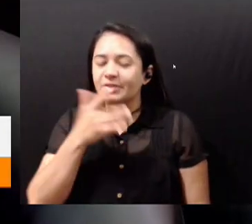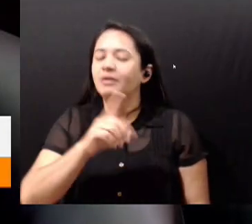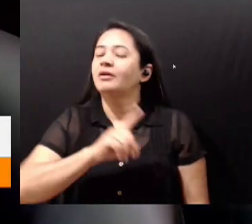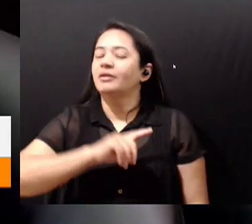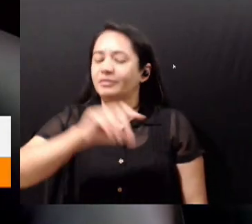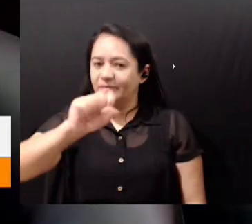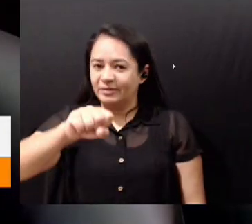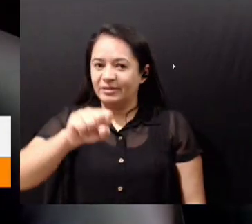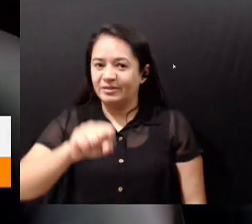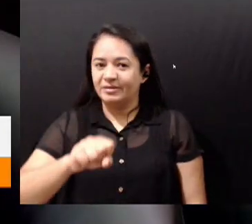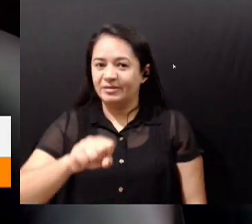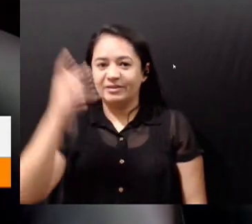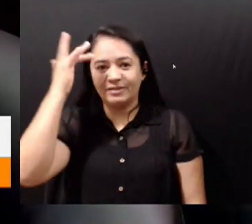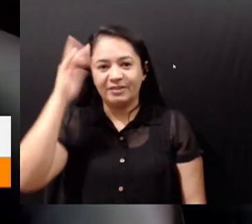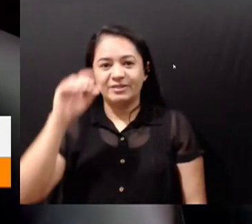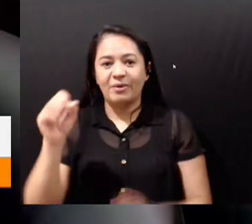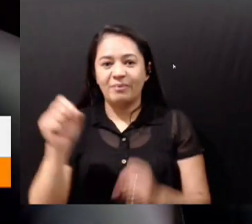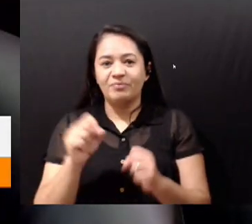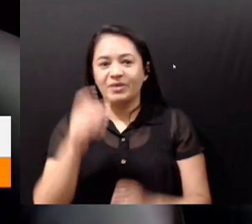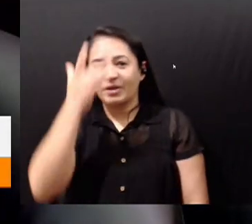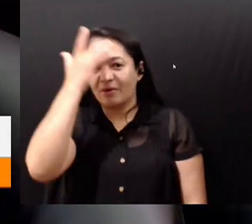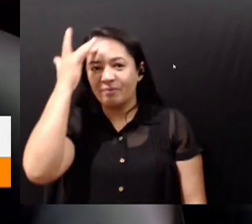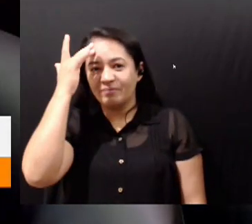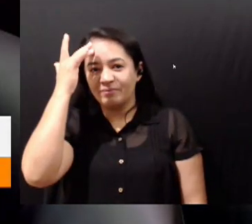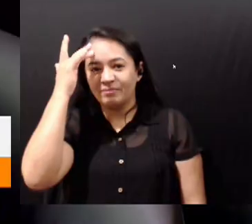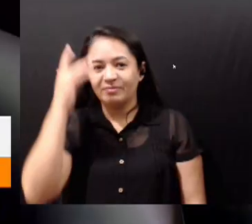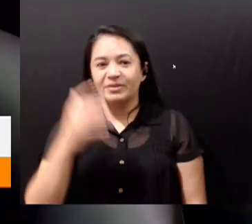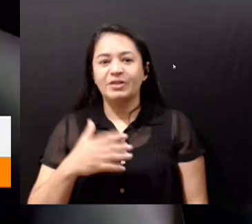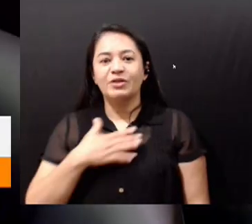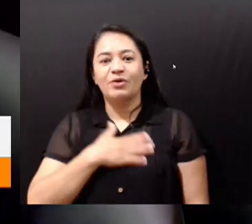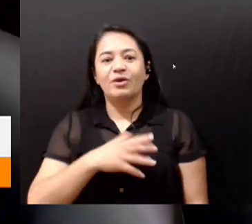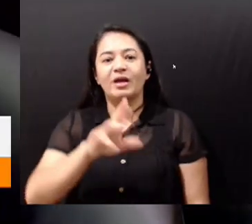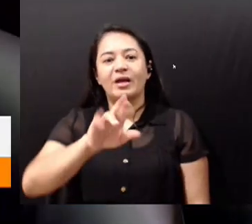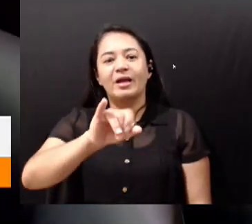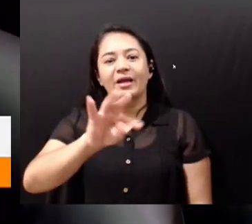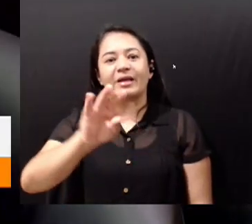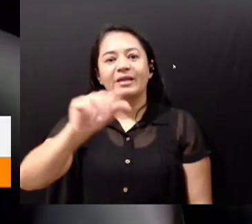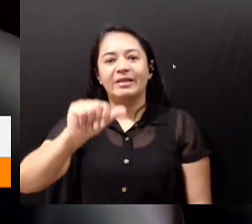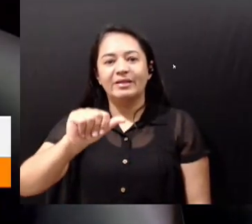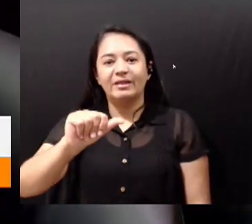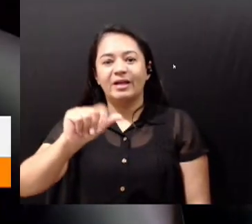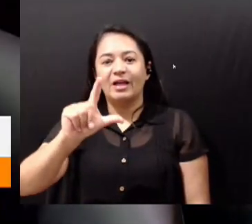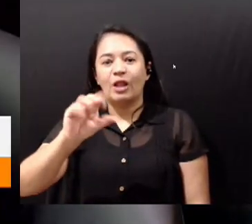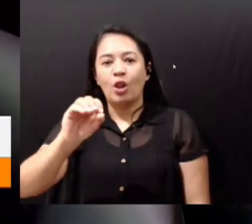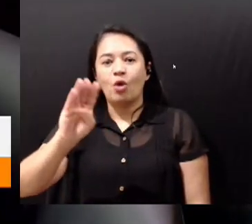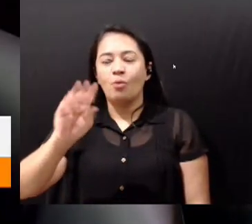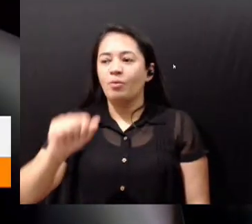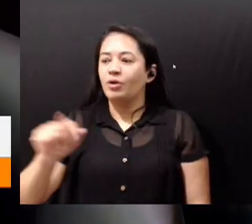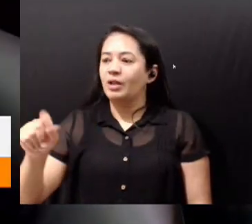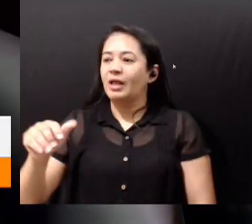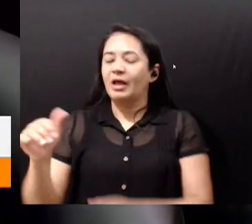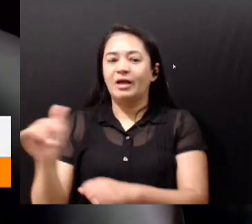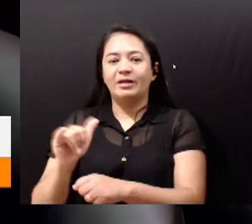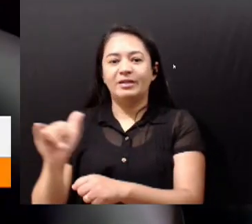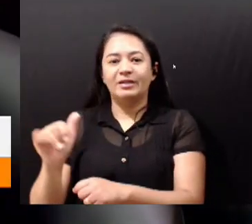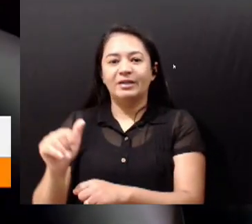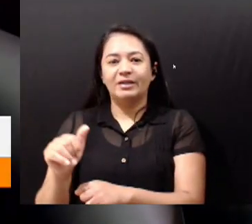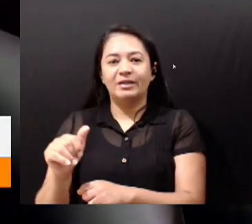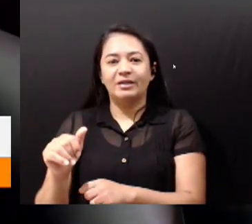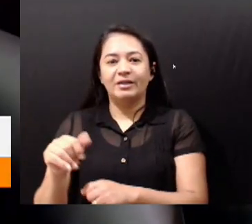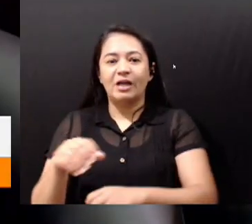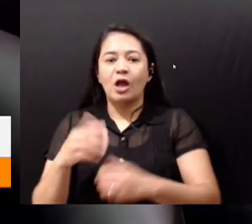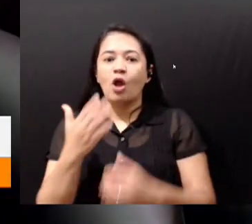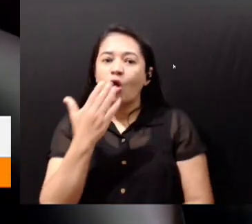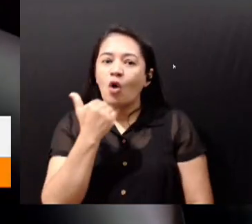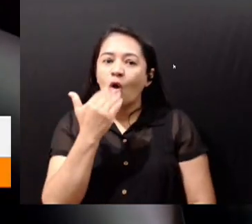citar, mas tem uma pessoa que eu gosto muito que é a Rita Lobo, né? E ela ensina assim no canal dela, no Panelinha, comida saudável